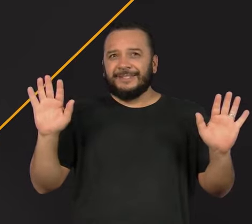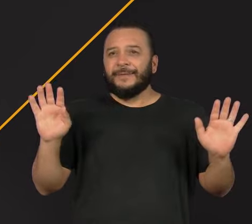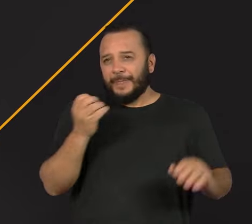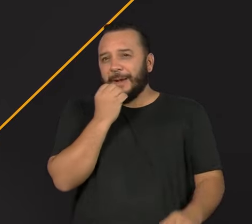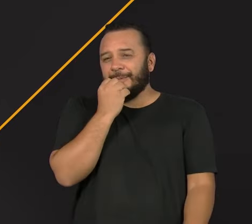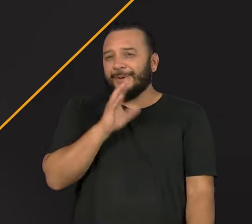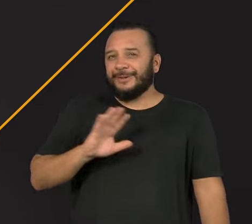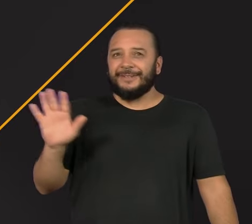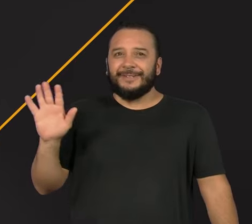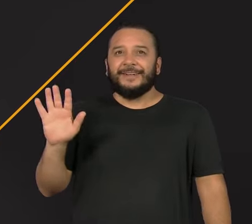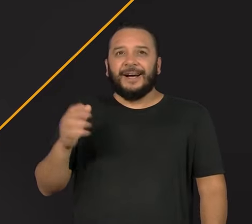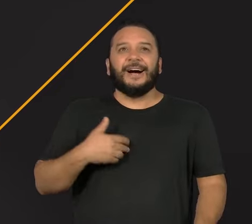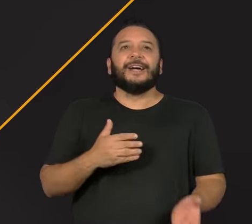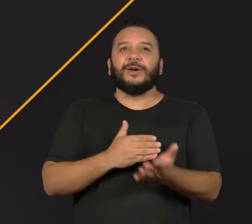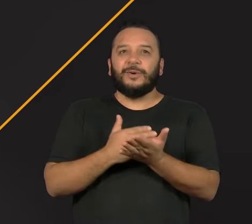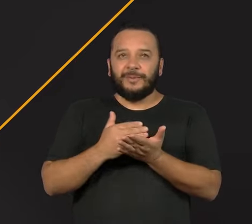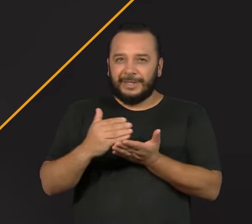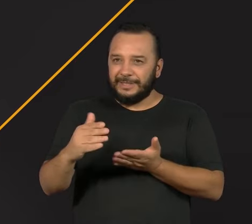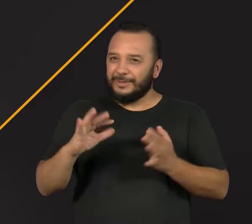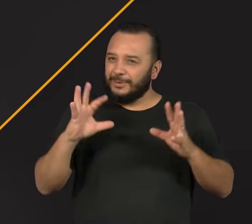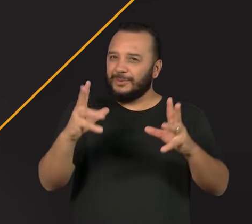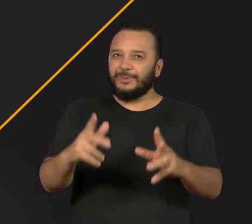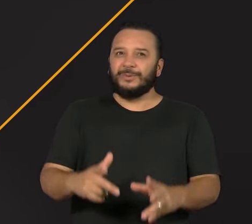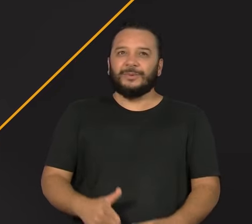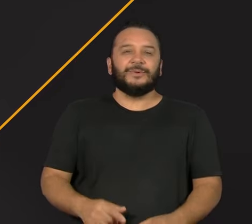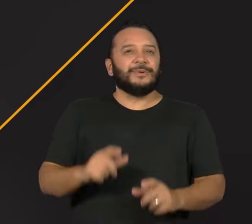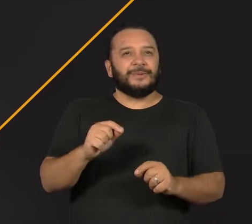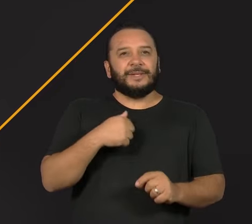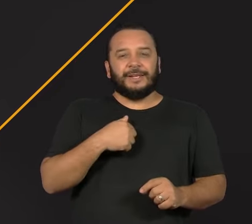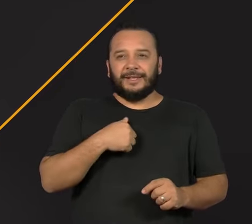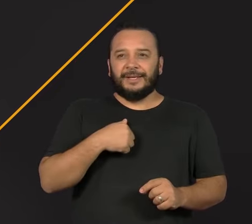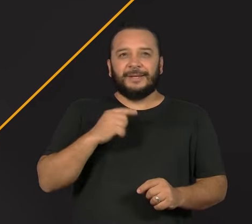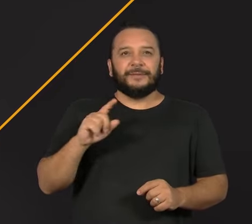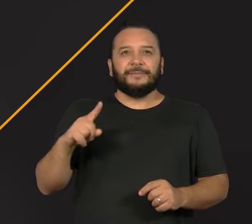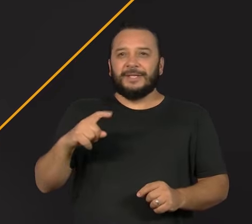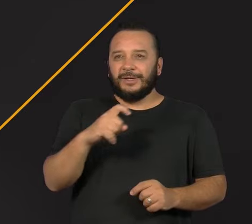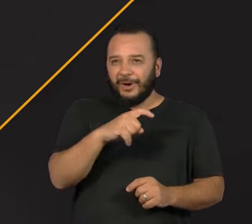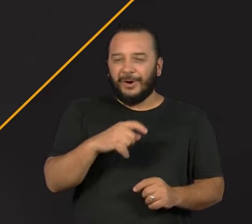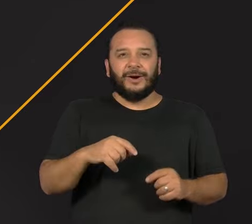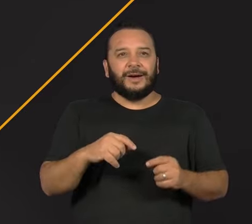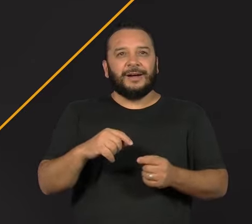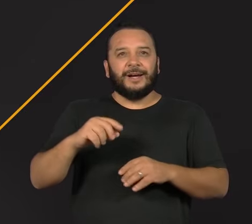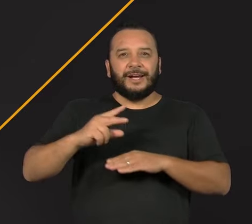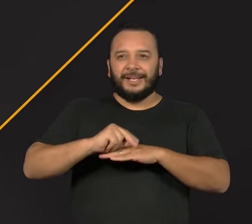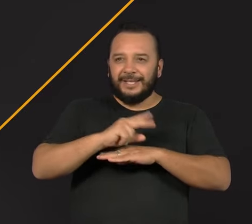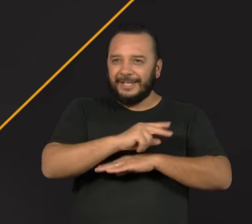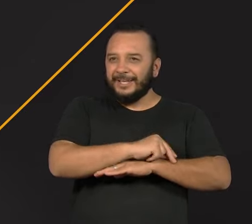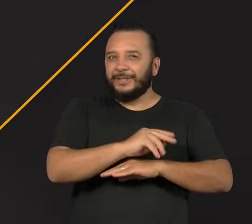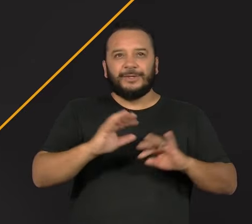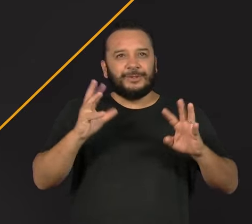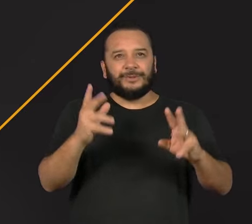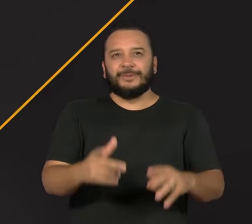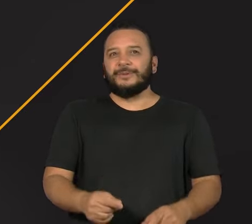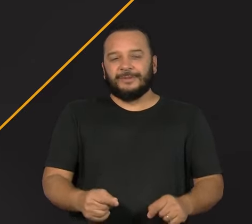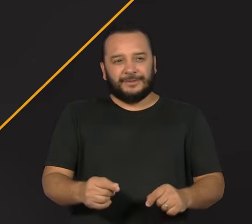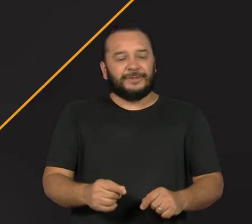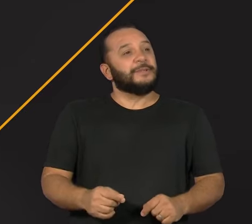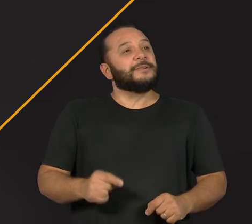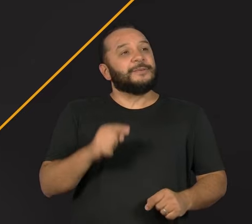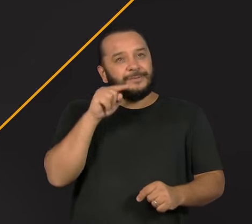E aí, cara, começou. Tudo. Era minhoca que eu comia, grilo frito. Pois é, você acabou virando